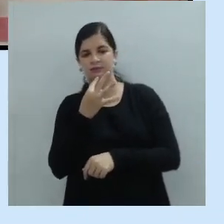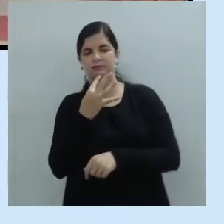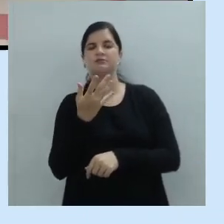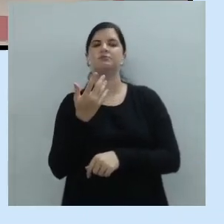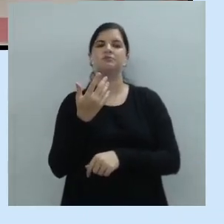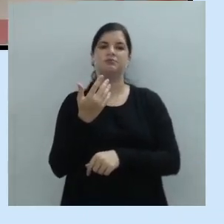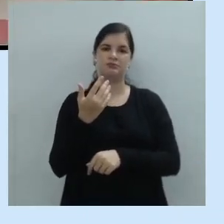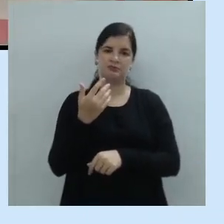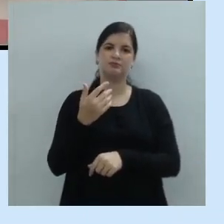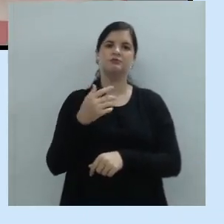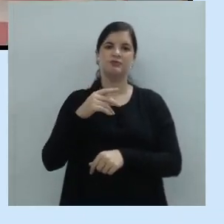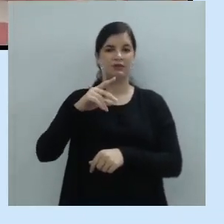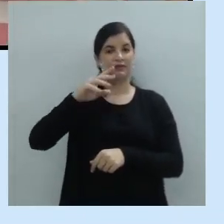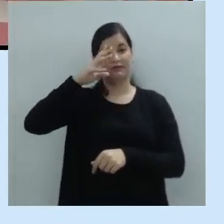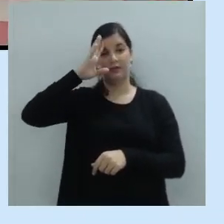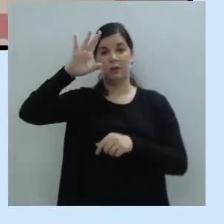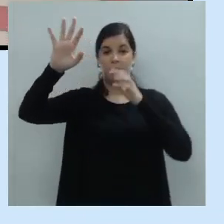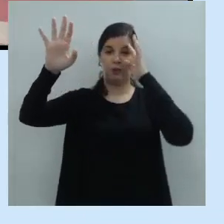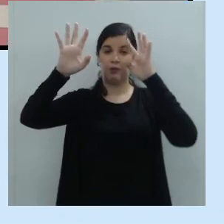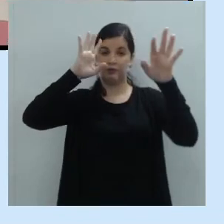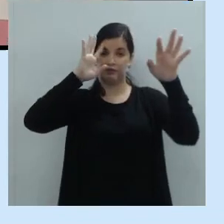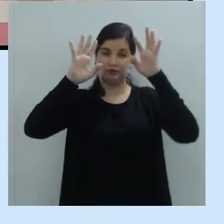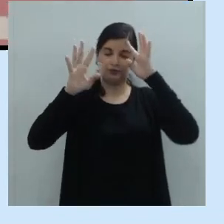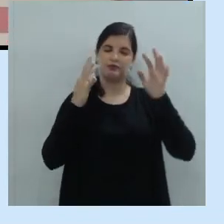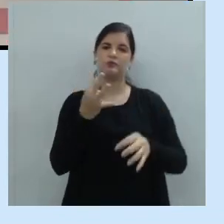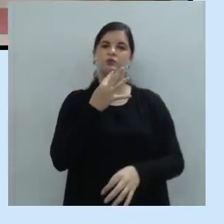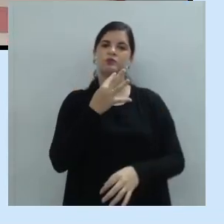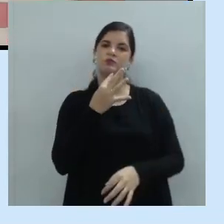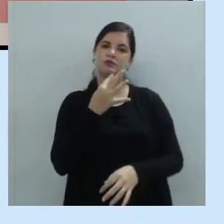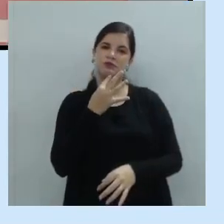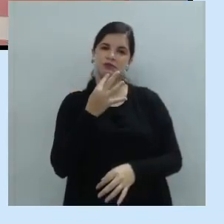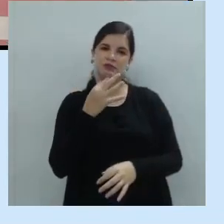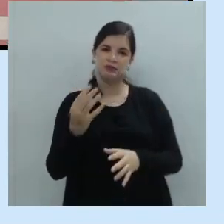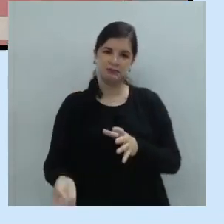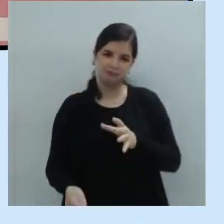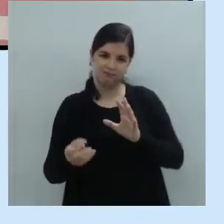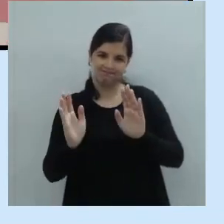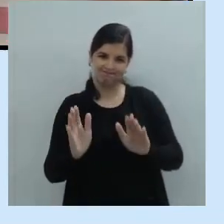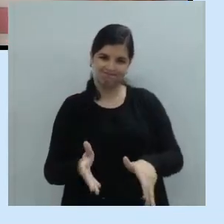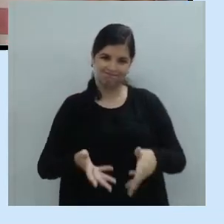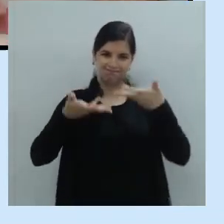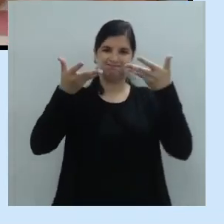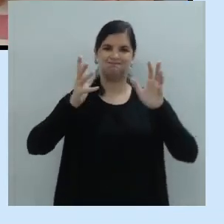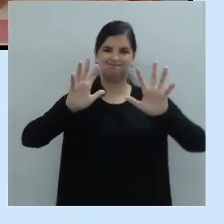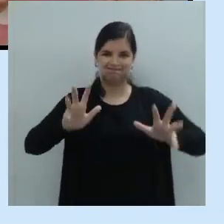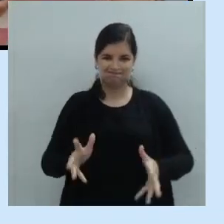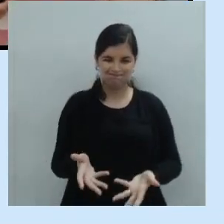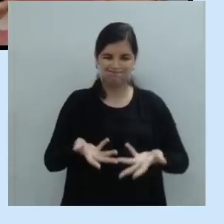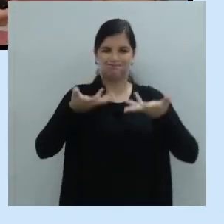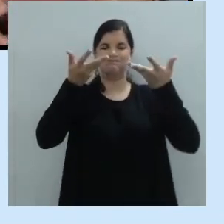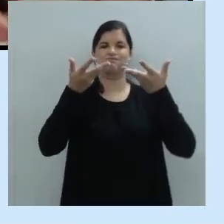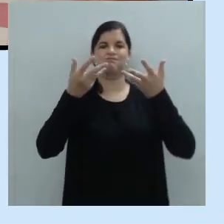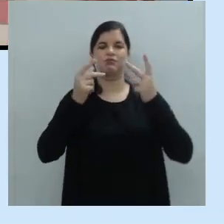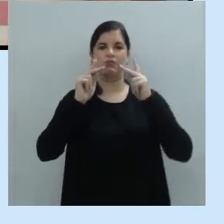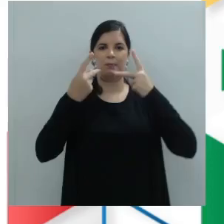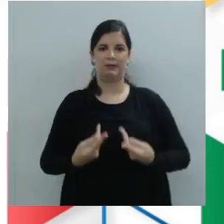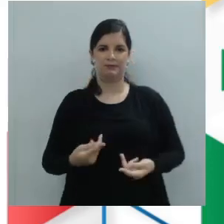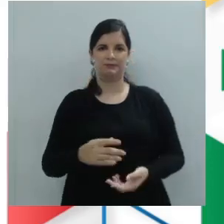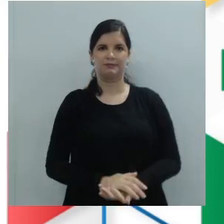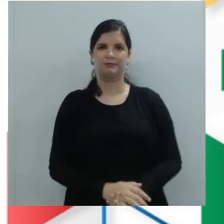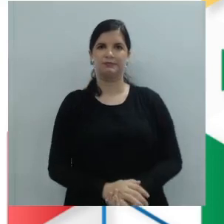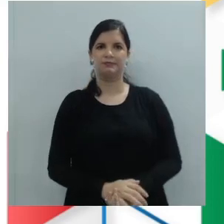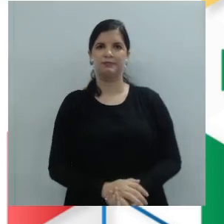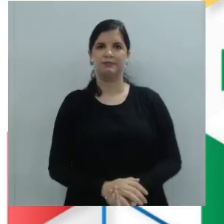uma vez, místico, filosófico, esse conhecimento, esse enaltecer do conhecimento humano. E aqui